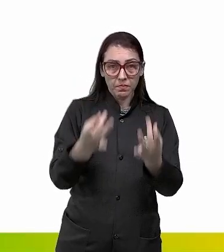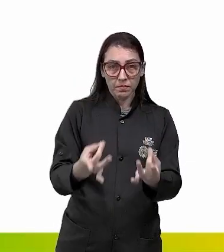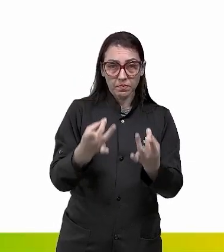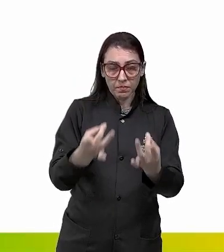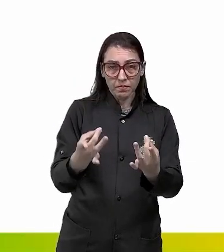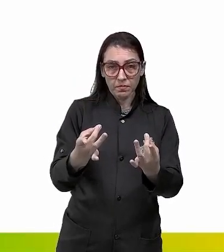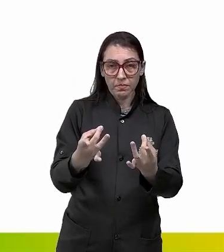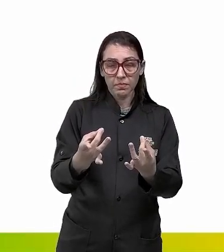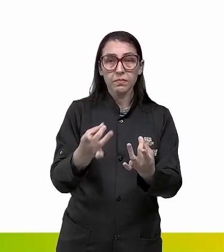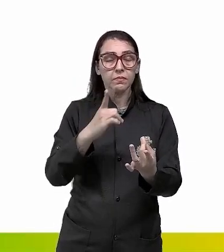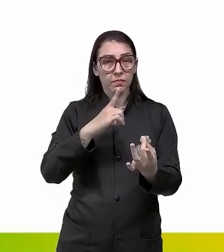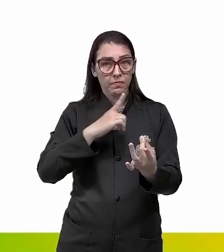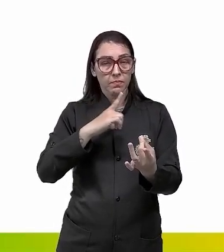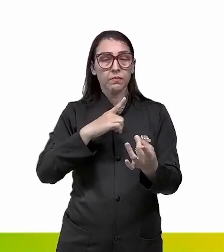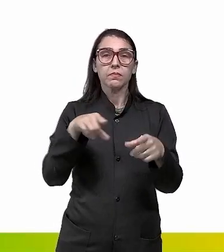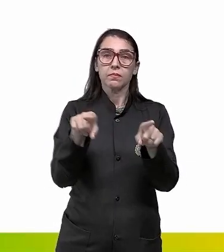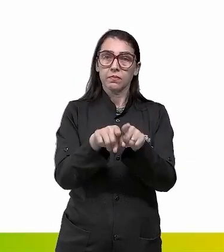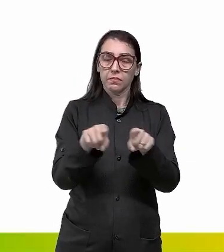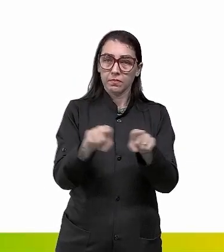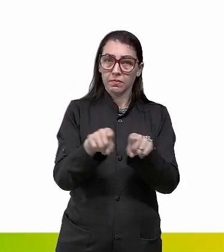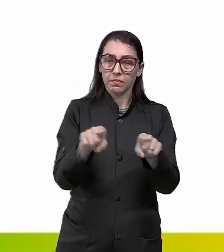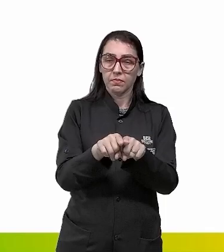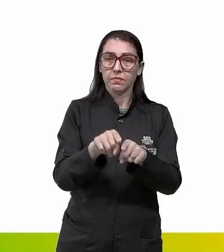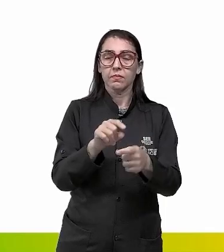questões. E tem aqui ainda também